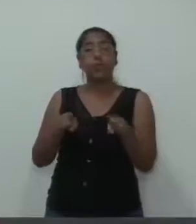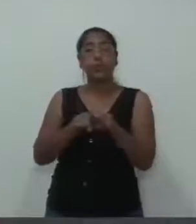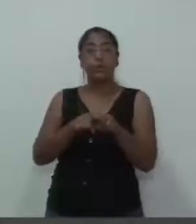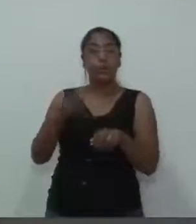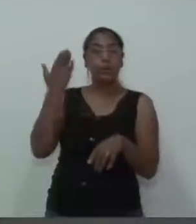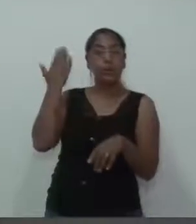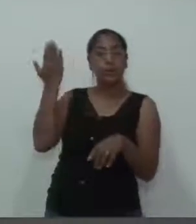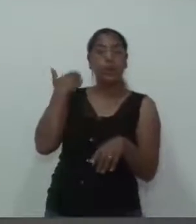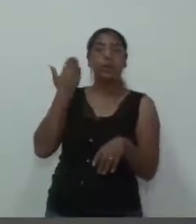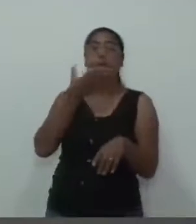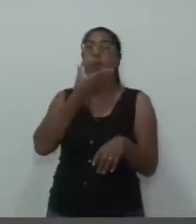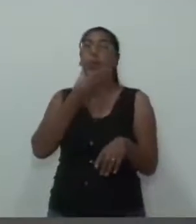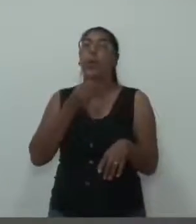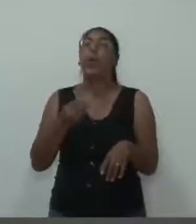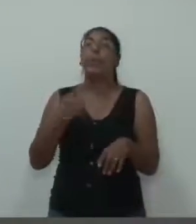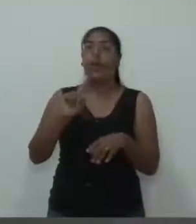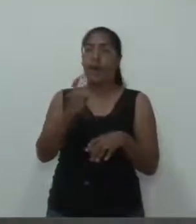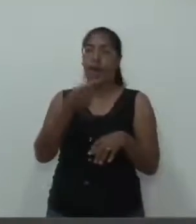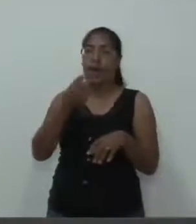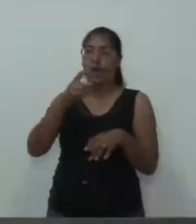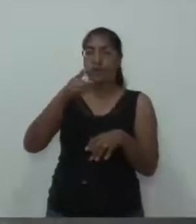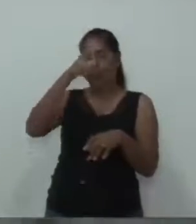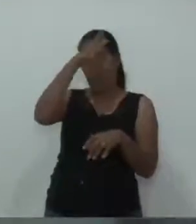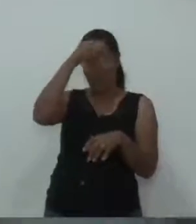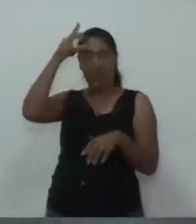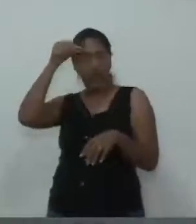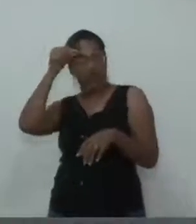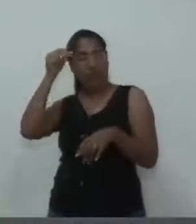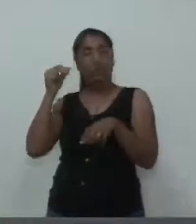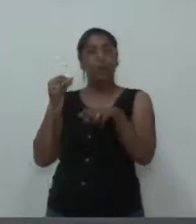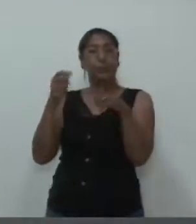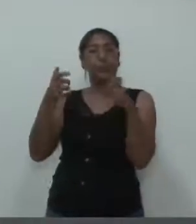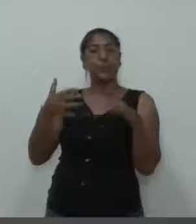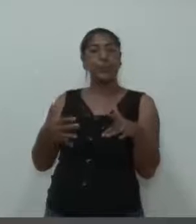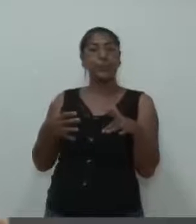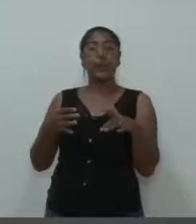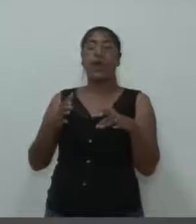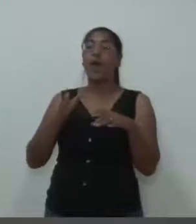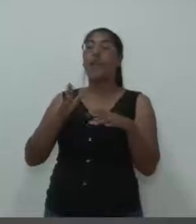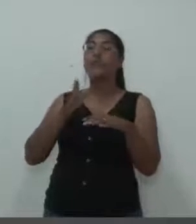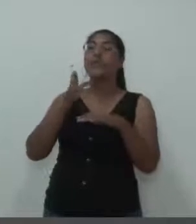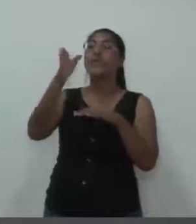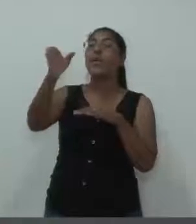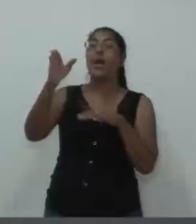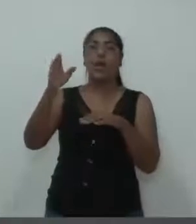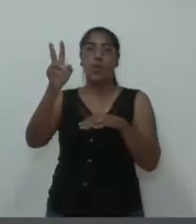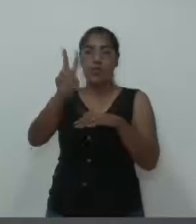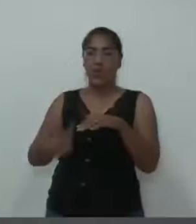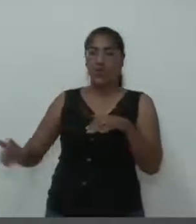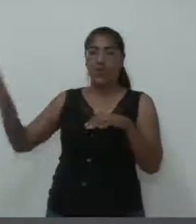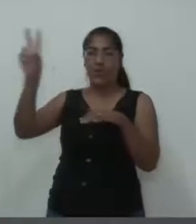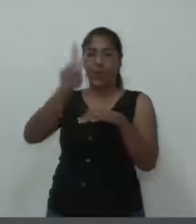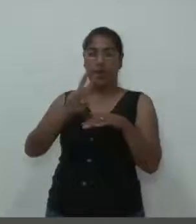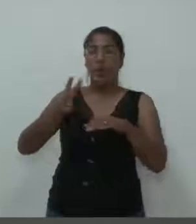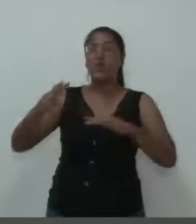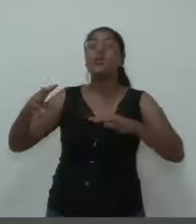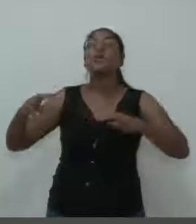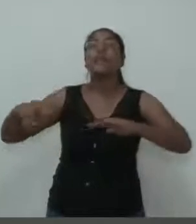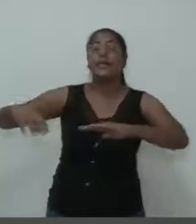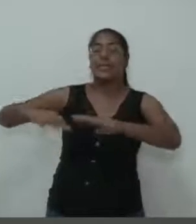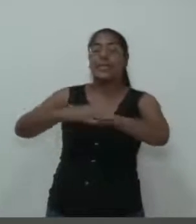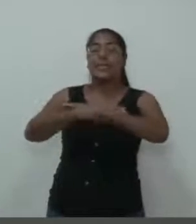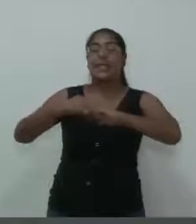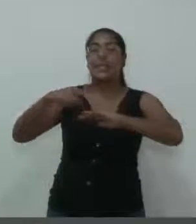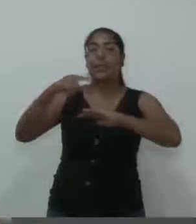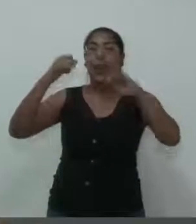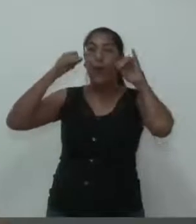Carlos Gasparini, né, falou do entroncamento lá na saída para Valinhos, na Estrada da Boiada. Também não foi nos apresentado um